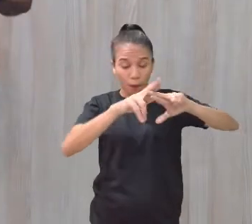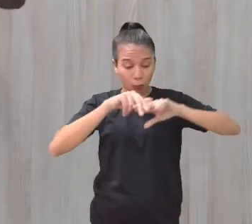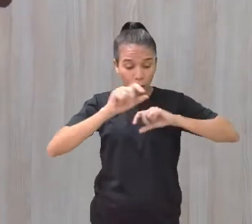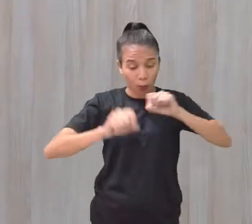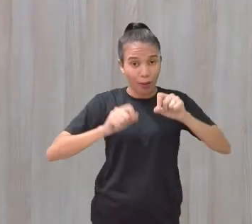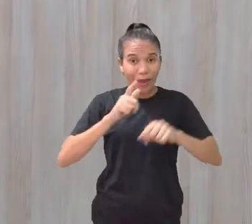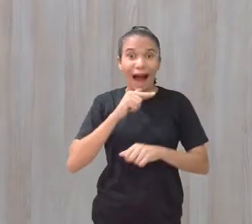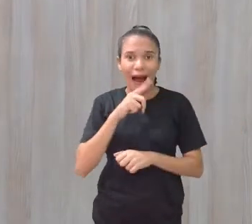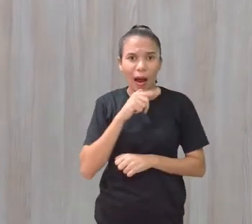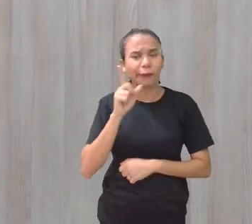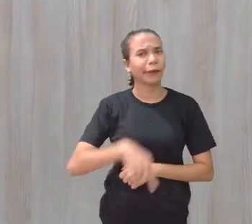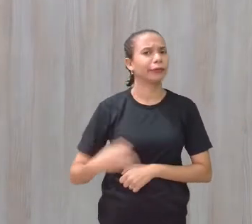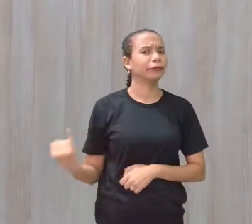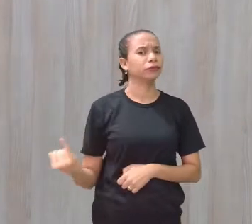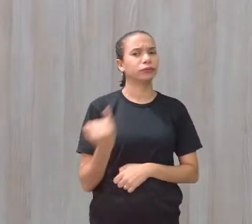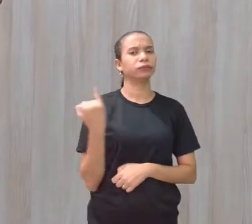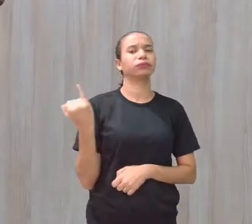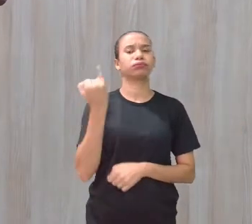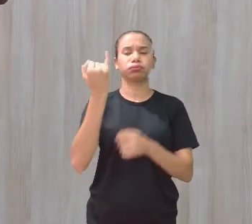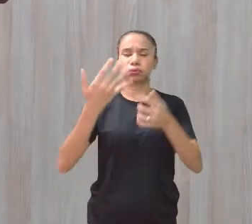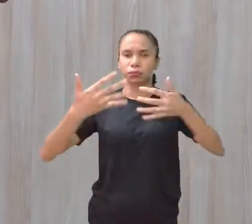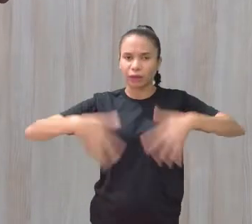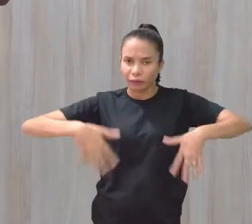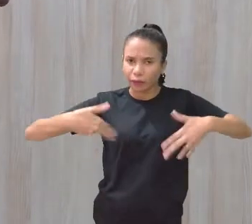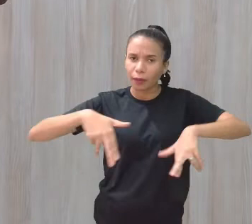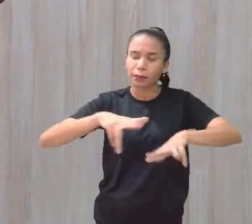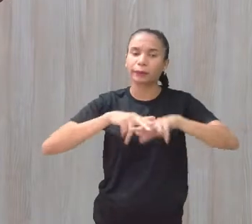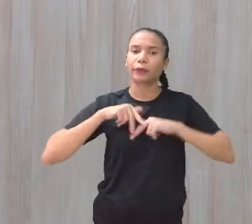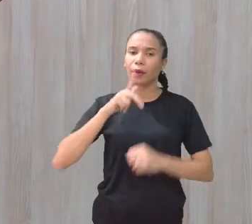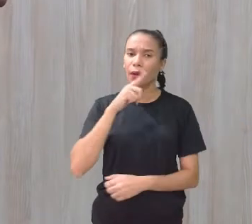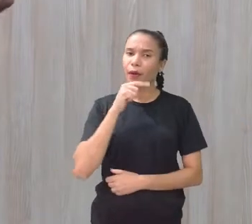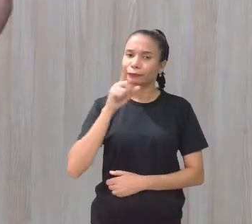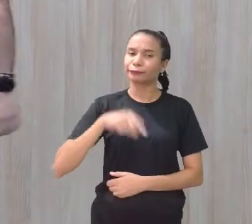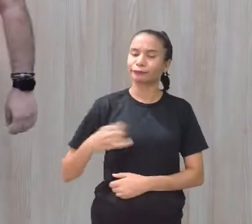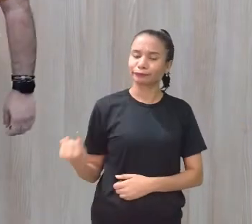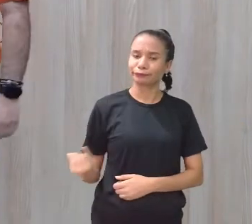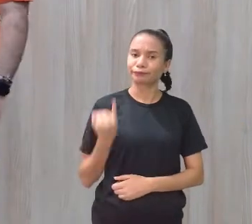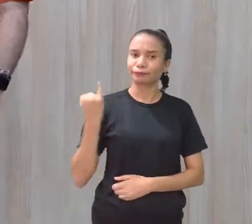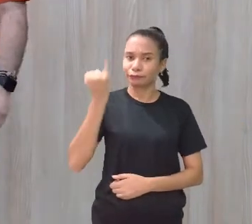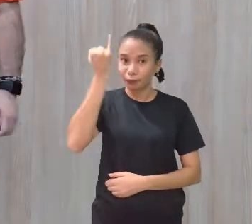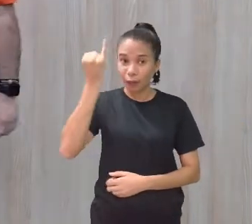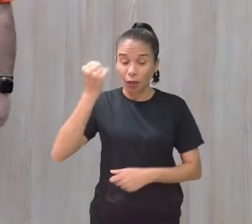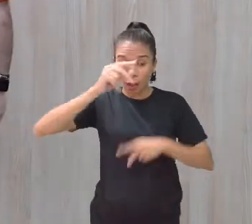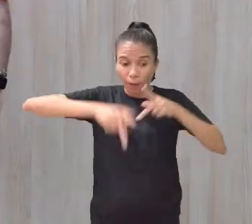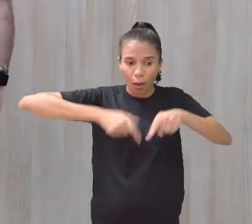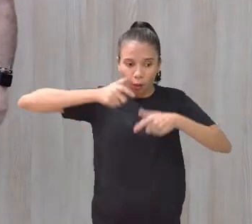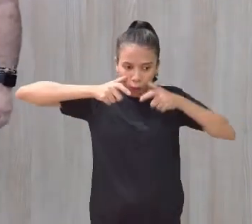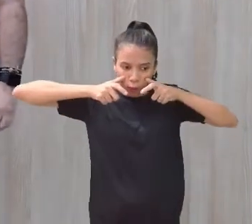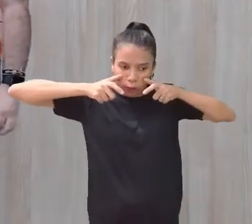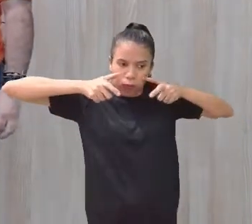água, elas são muito importantes, né? Então, as fontes de água, elas são muito importantes.